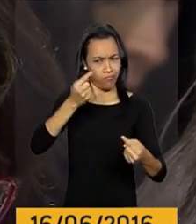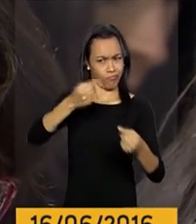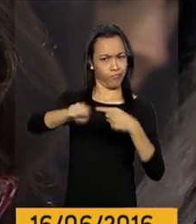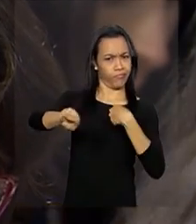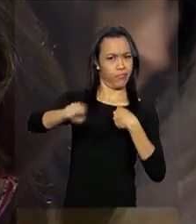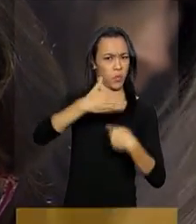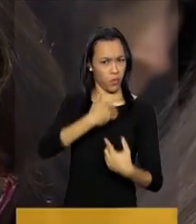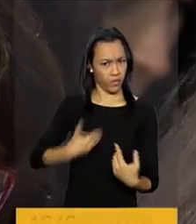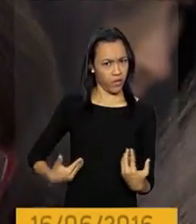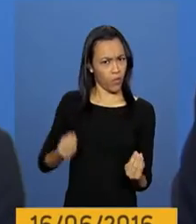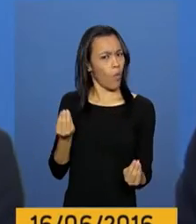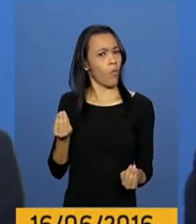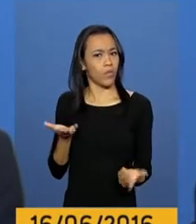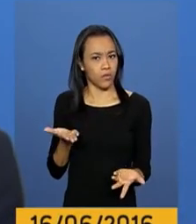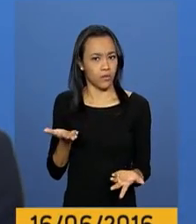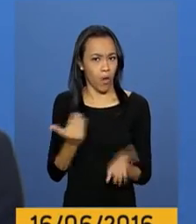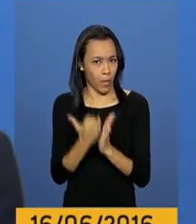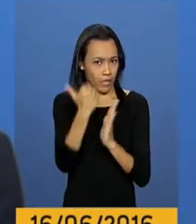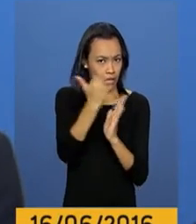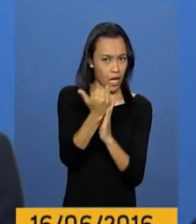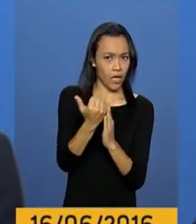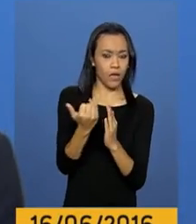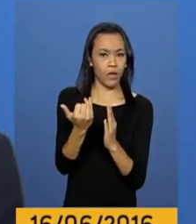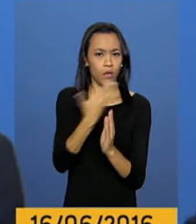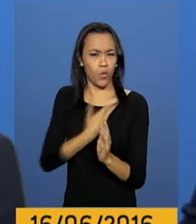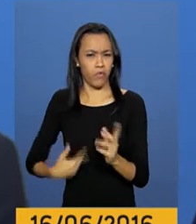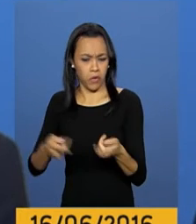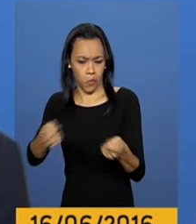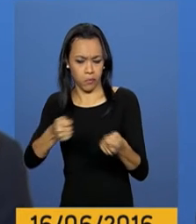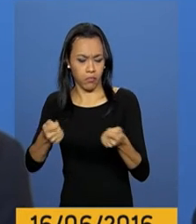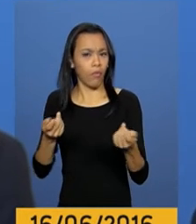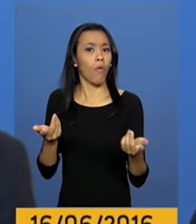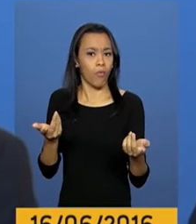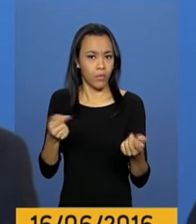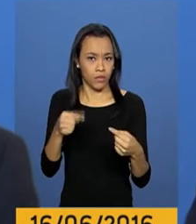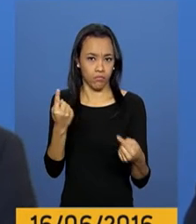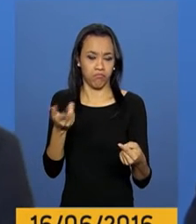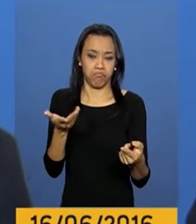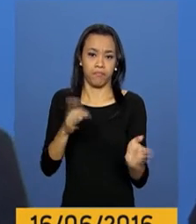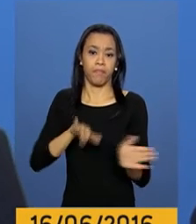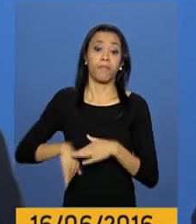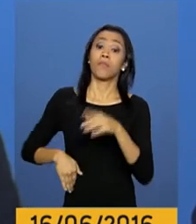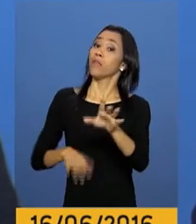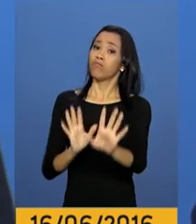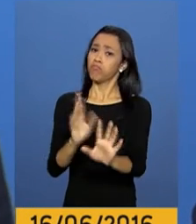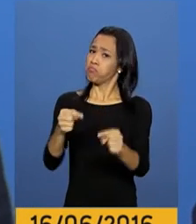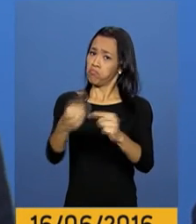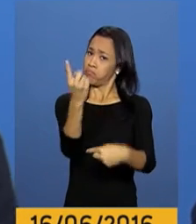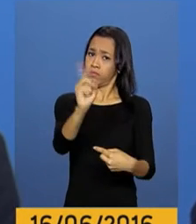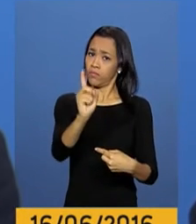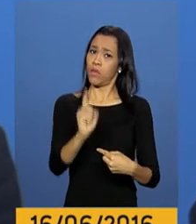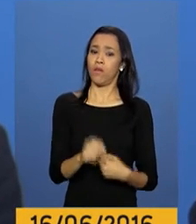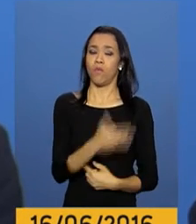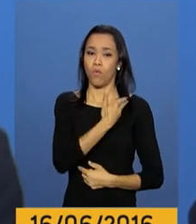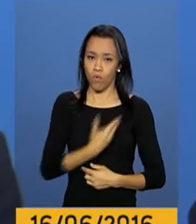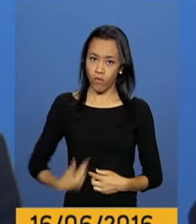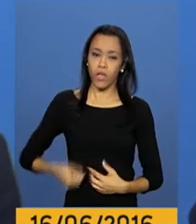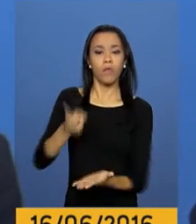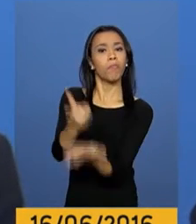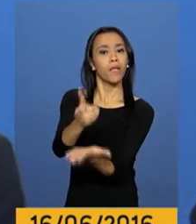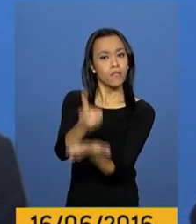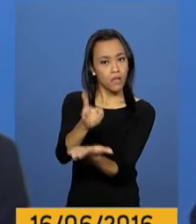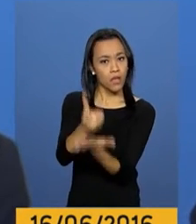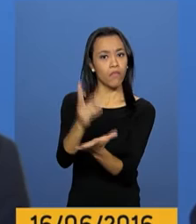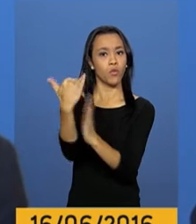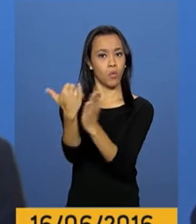governo. Não, eu acho que é uma coerência, né? O governo sempre afirmou que preservaria os programas